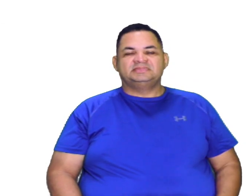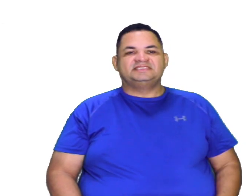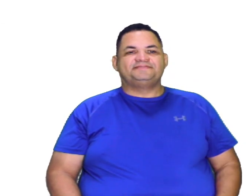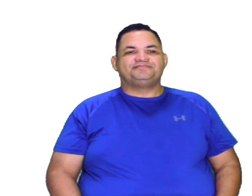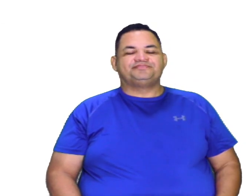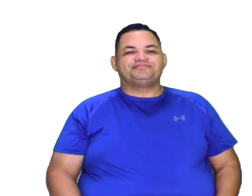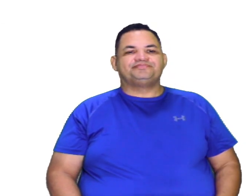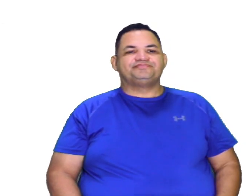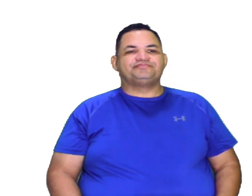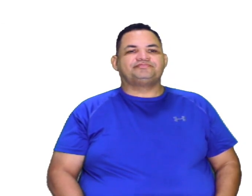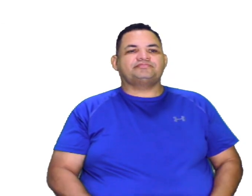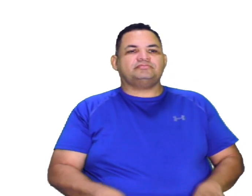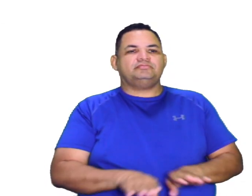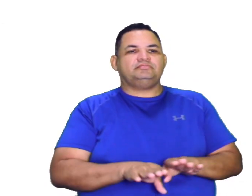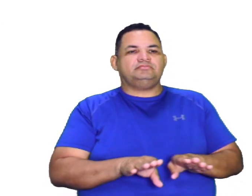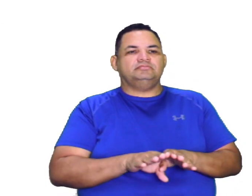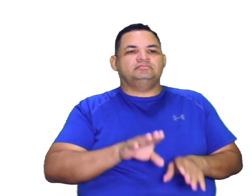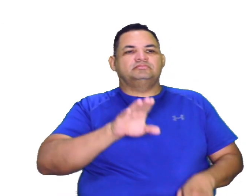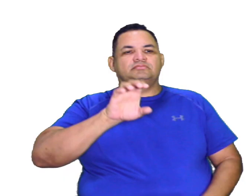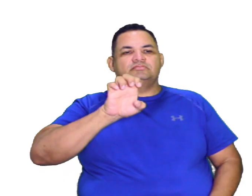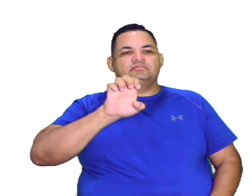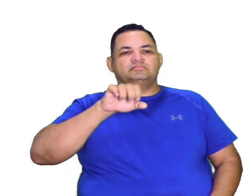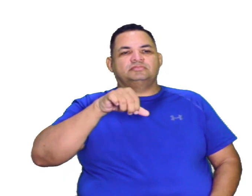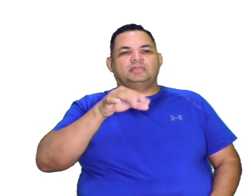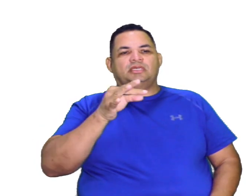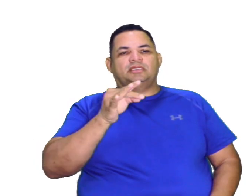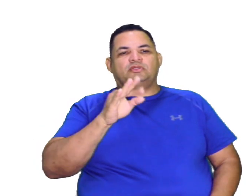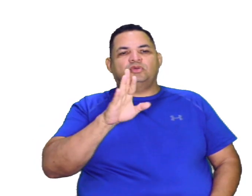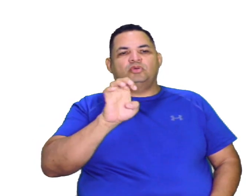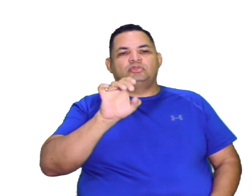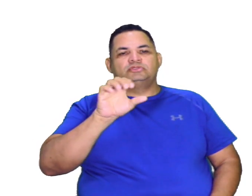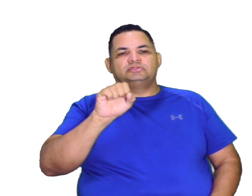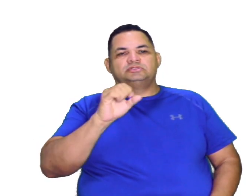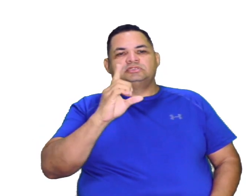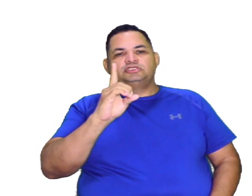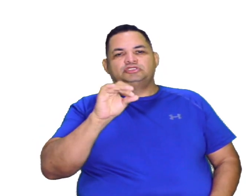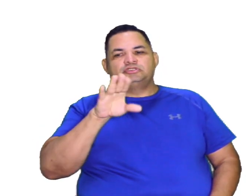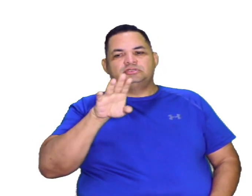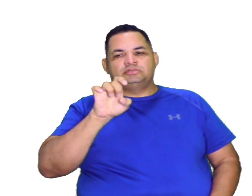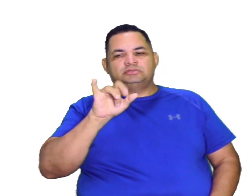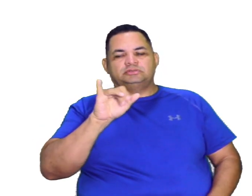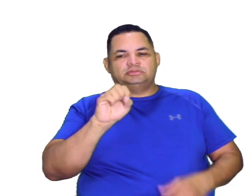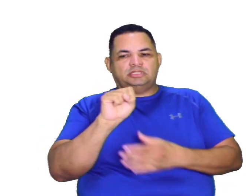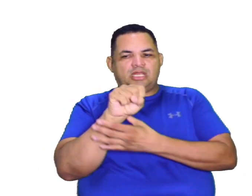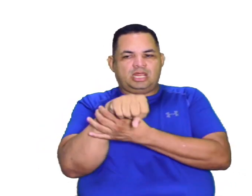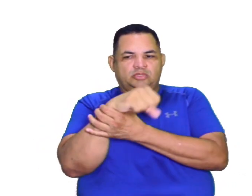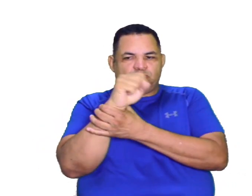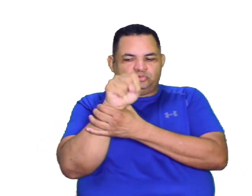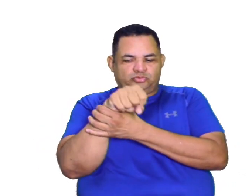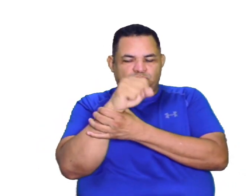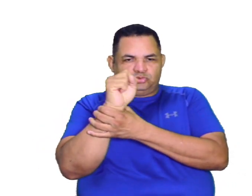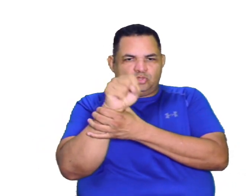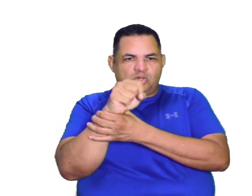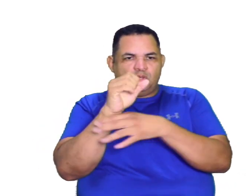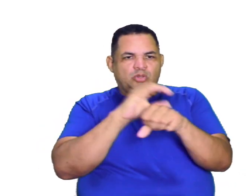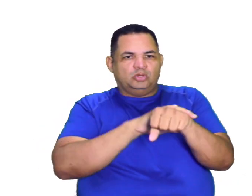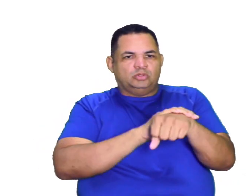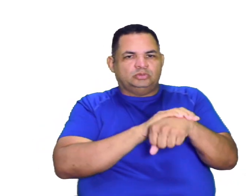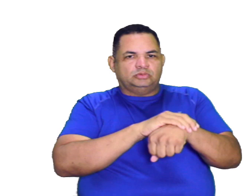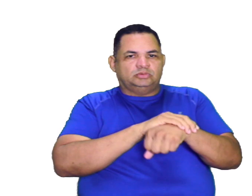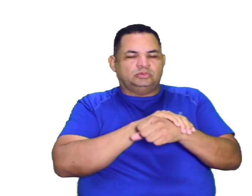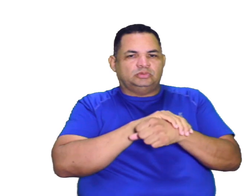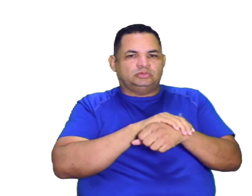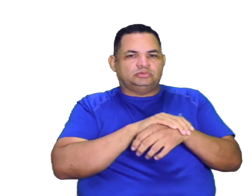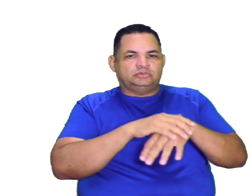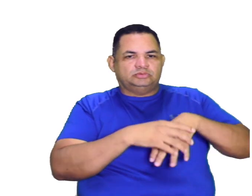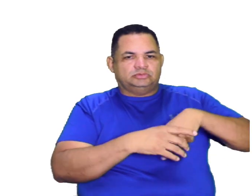A gente viu aí sobre as entoses de distensões, que atinge aí as articulações dos músculos, e em especial